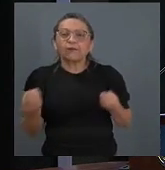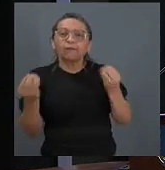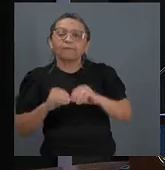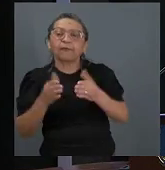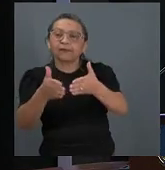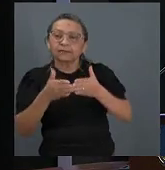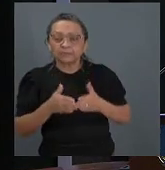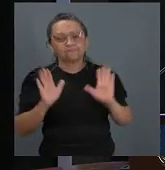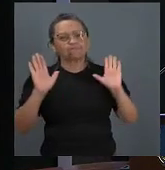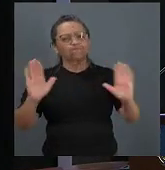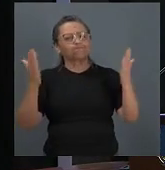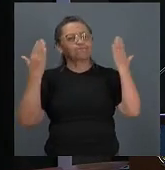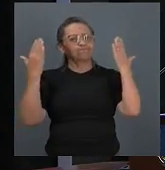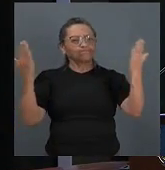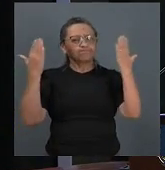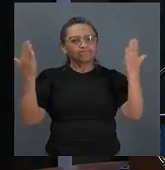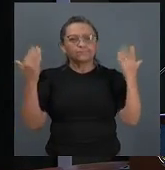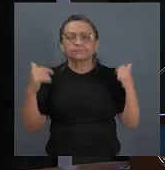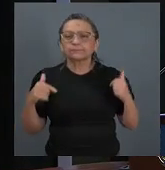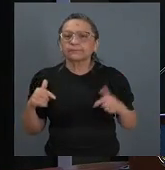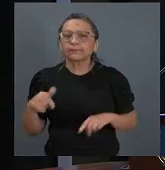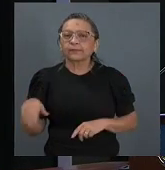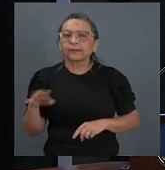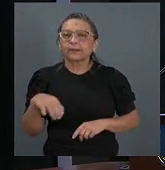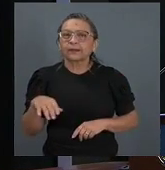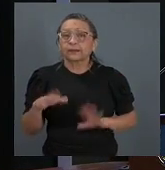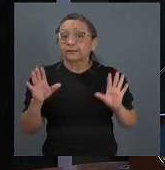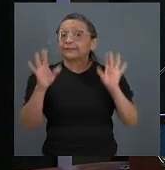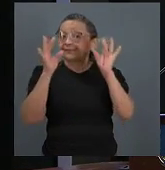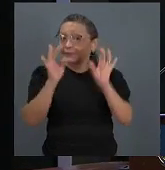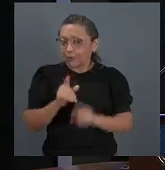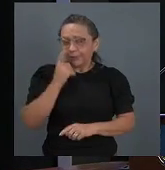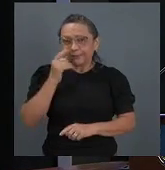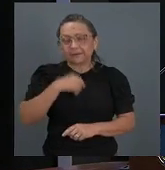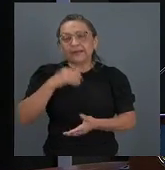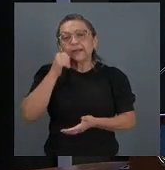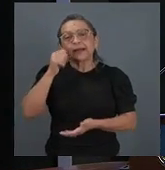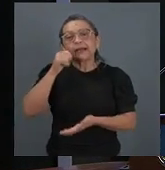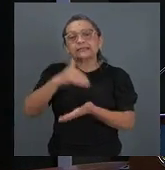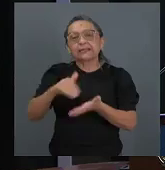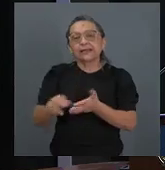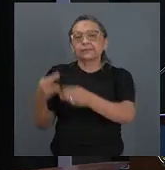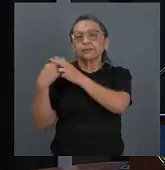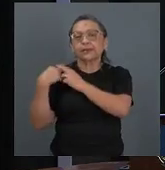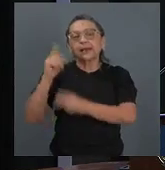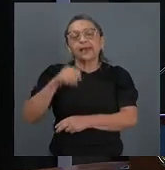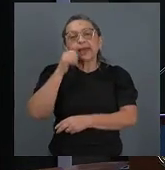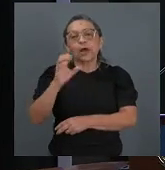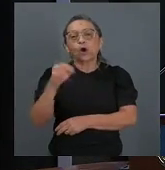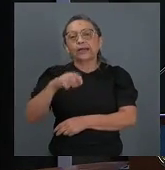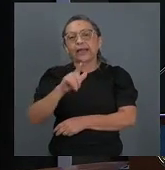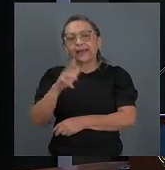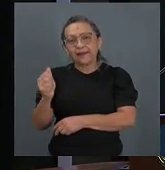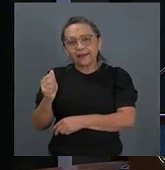aquisição duvidosa lá. Detalhe, a secretária responsável é a senhora Onélia Santana,